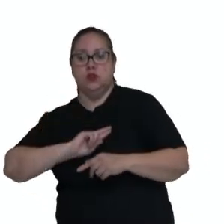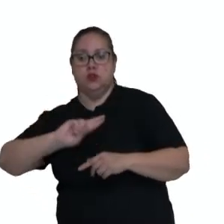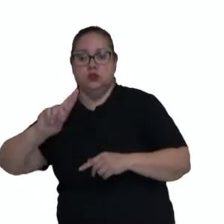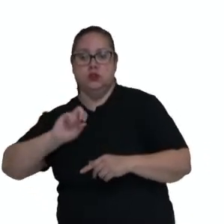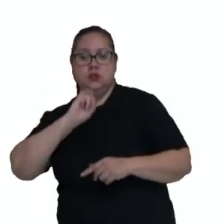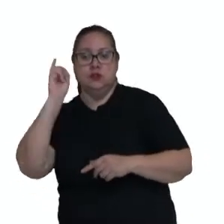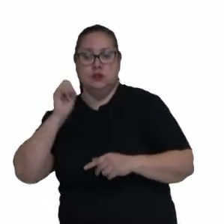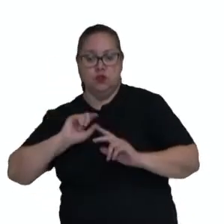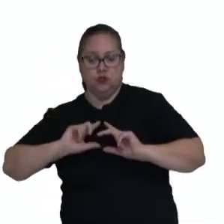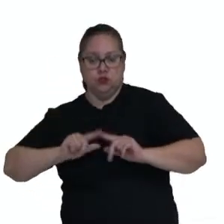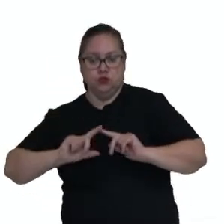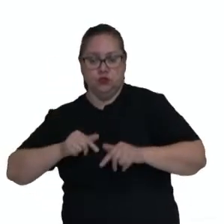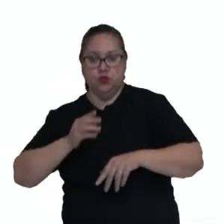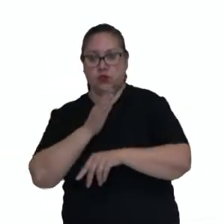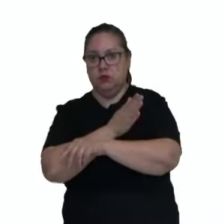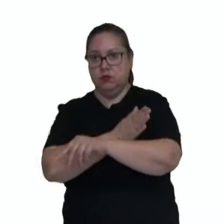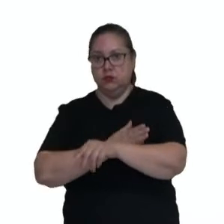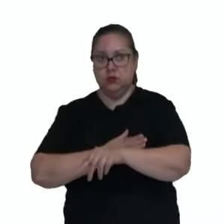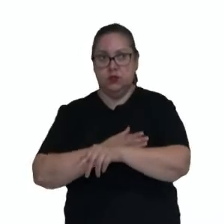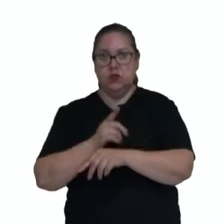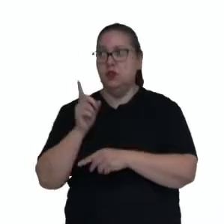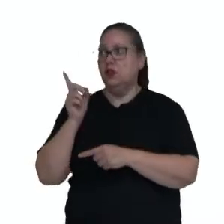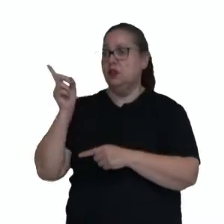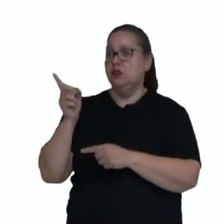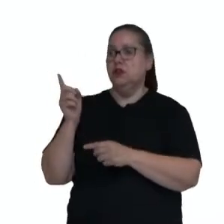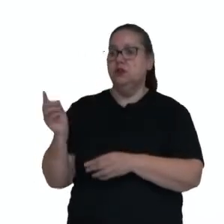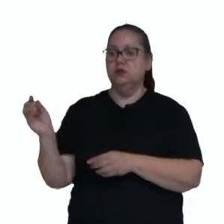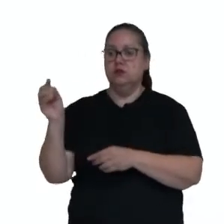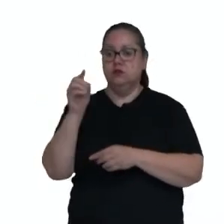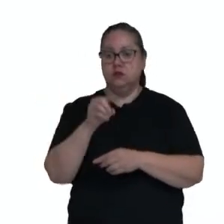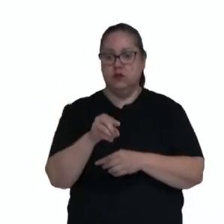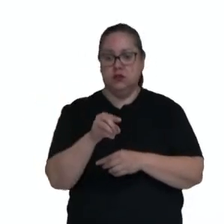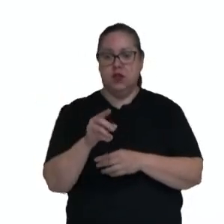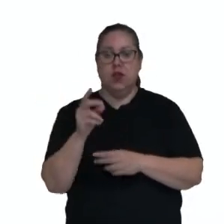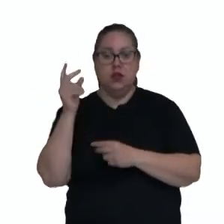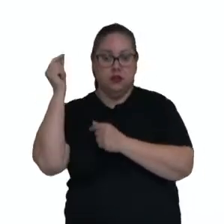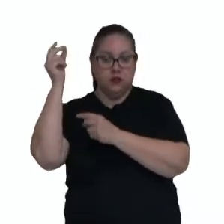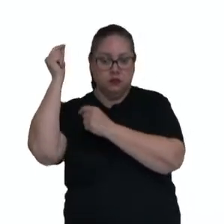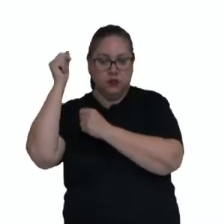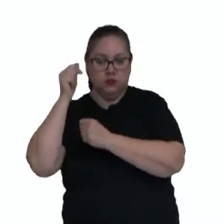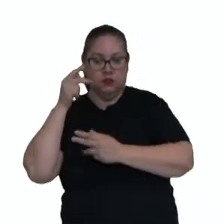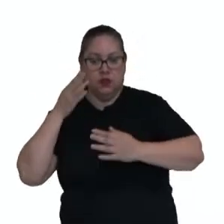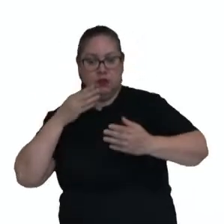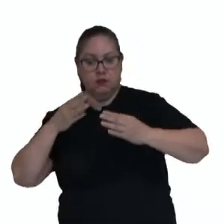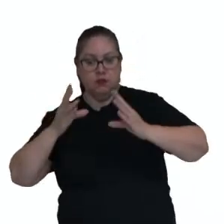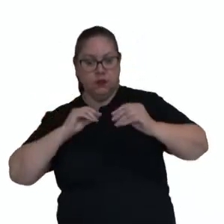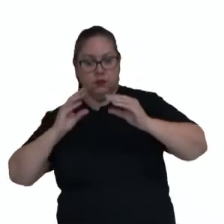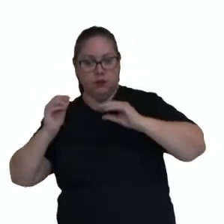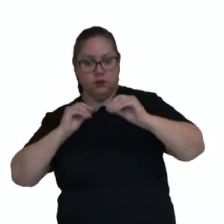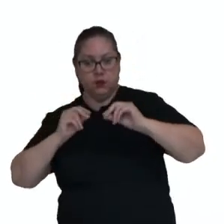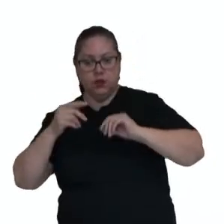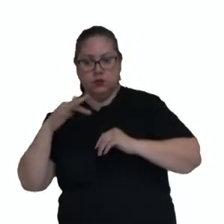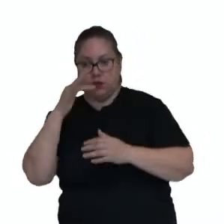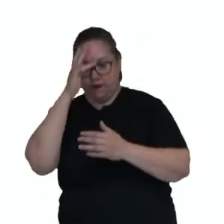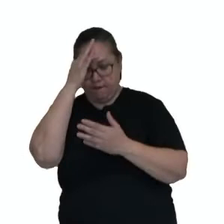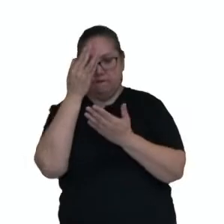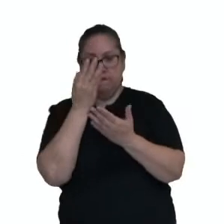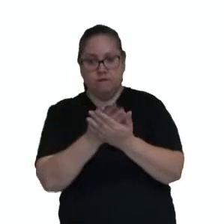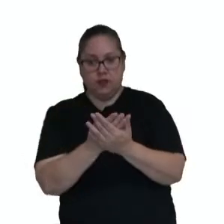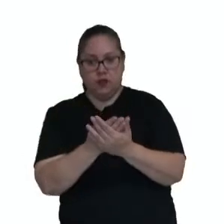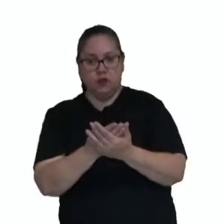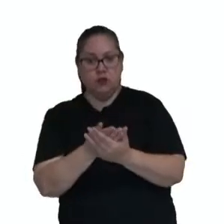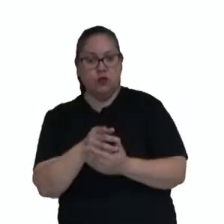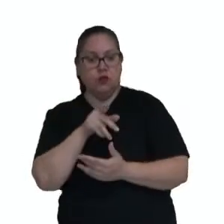importante judeu medieval, para ir até a Girona, Espanha, e debater publicamente a sua fé com